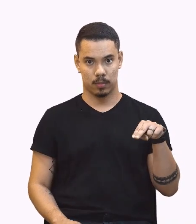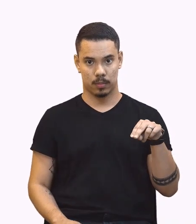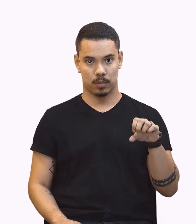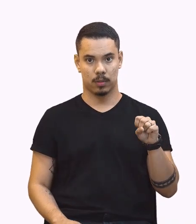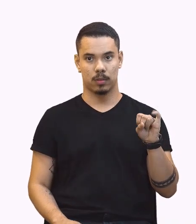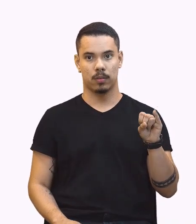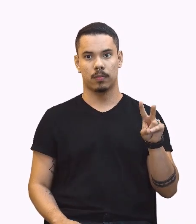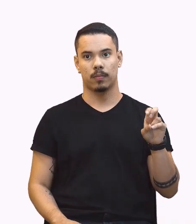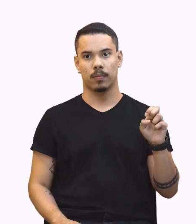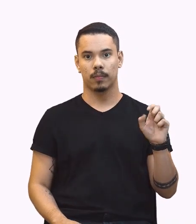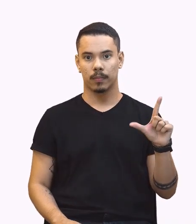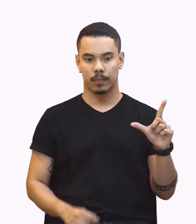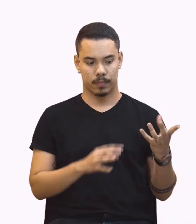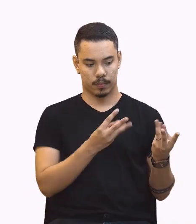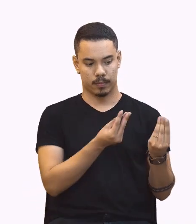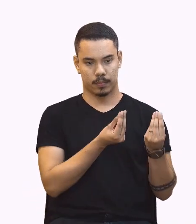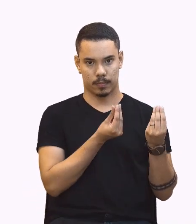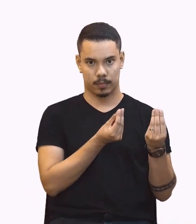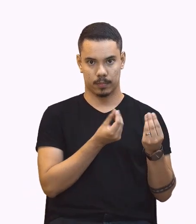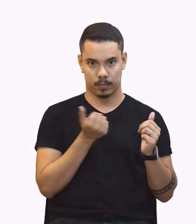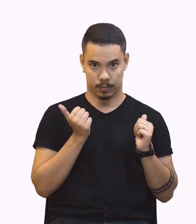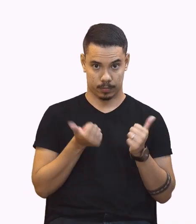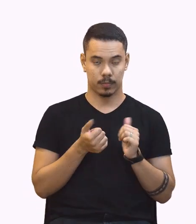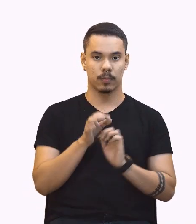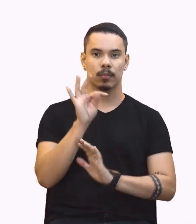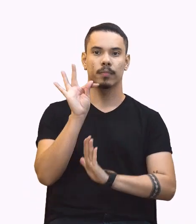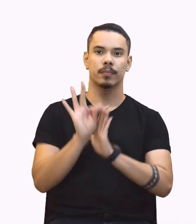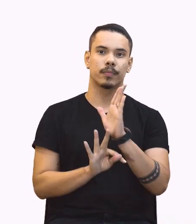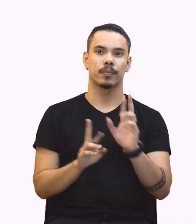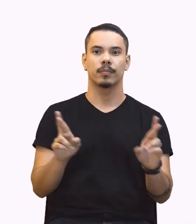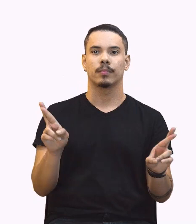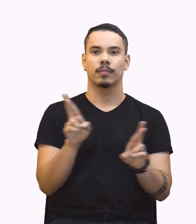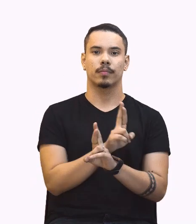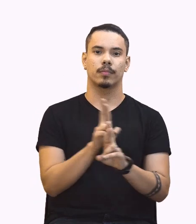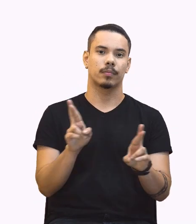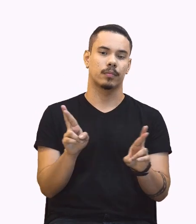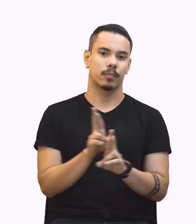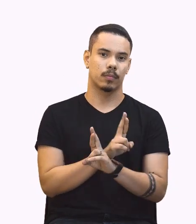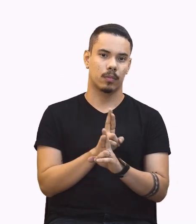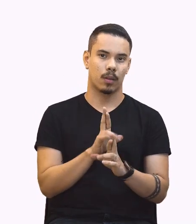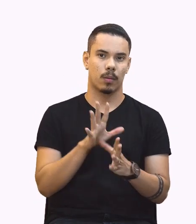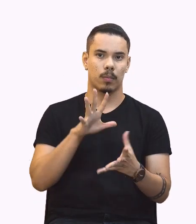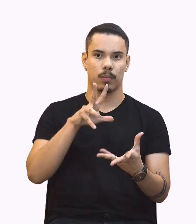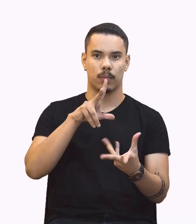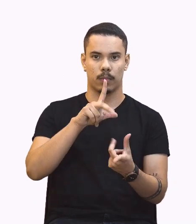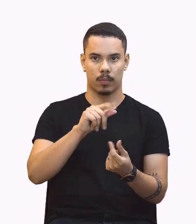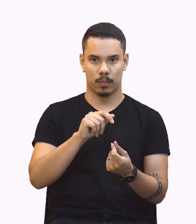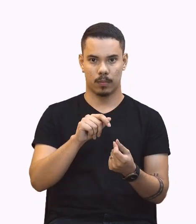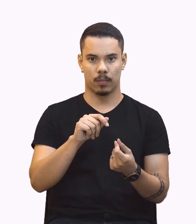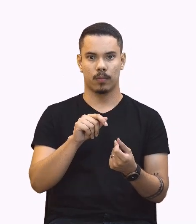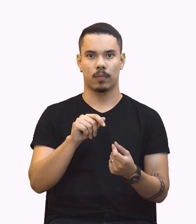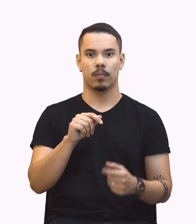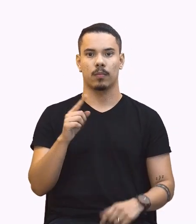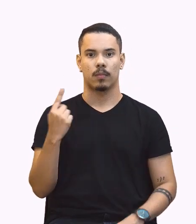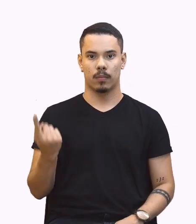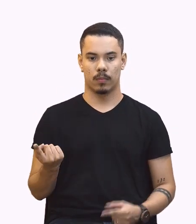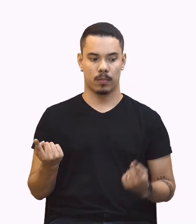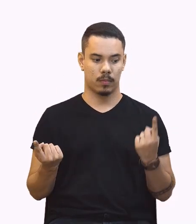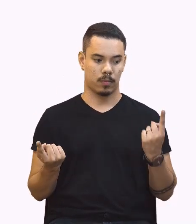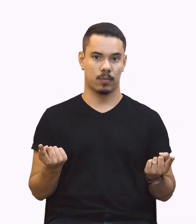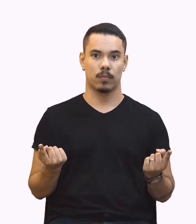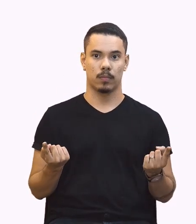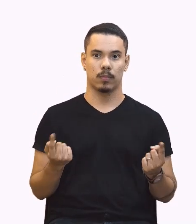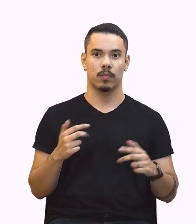Então, aqui, ó, o texto faz relação entre mundo inteligível e mundo sensível, um